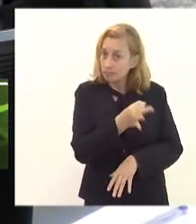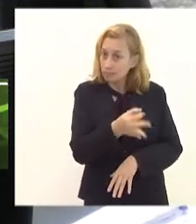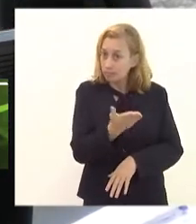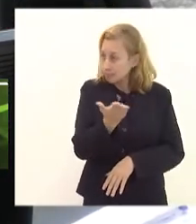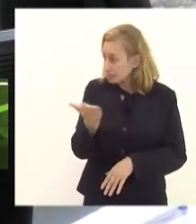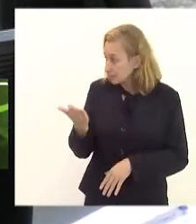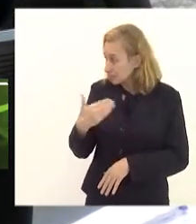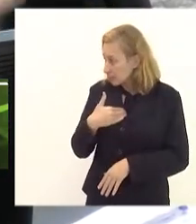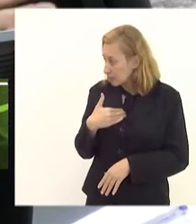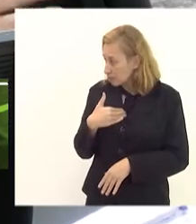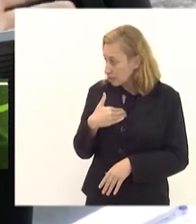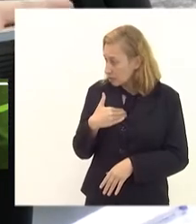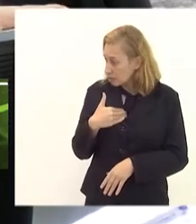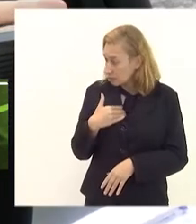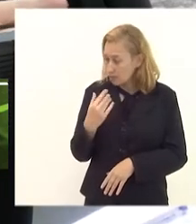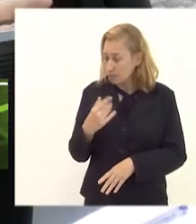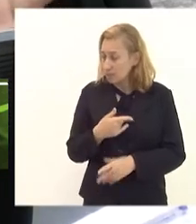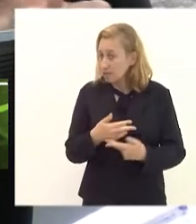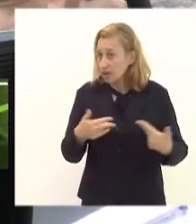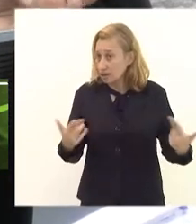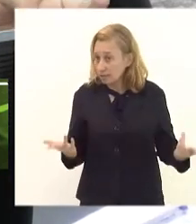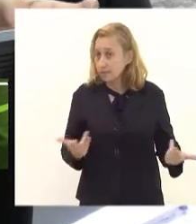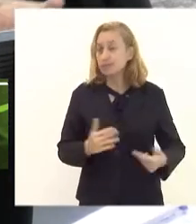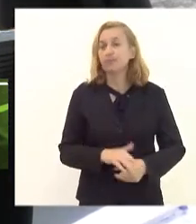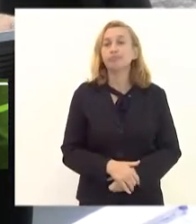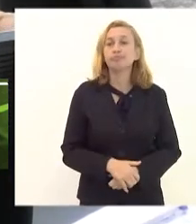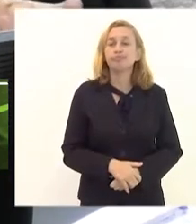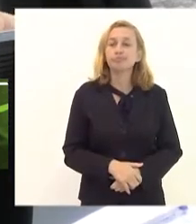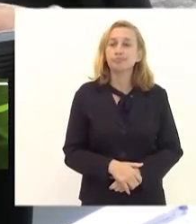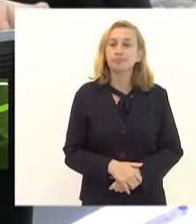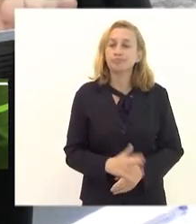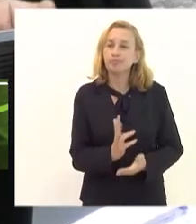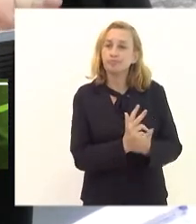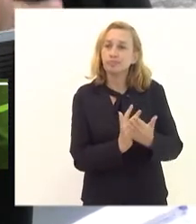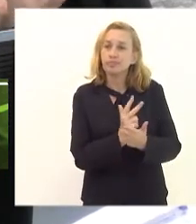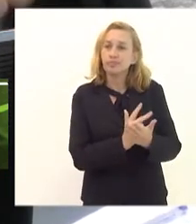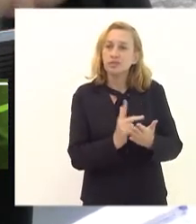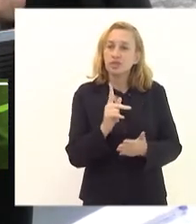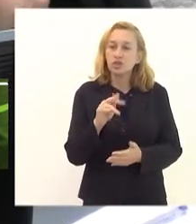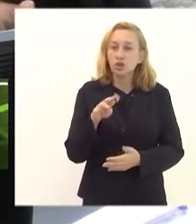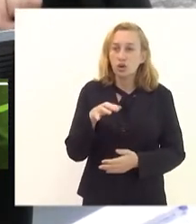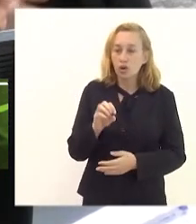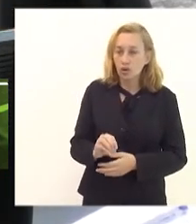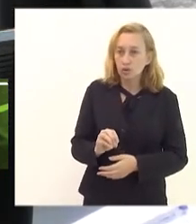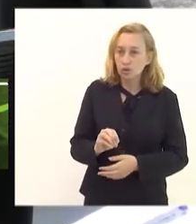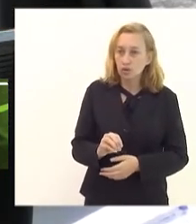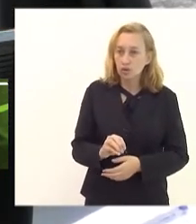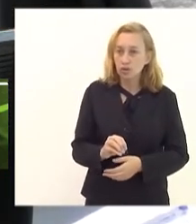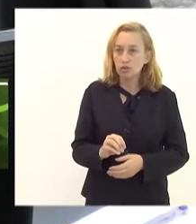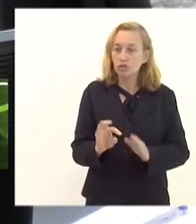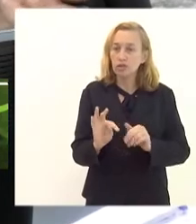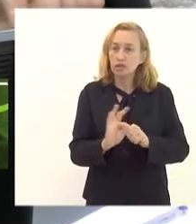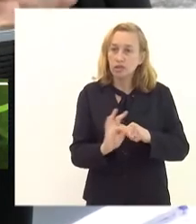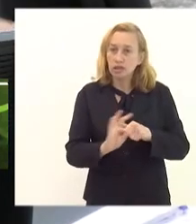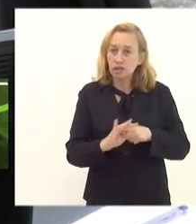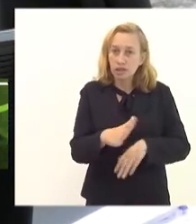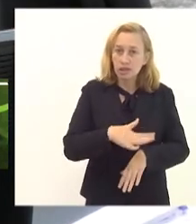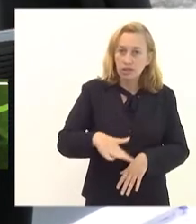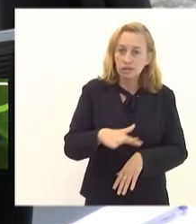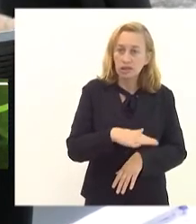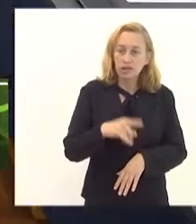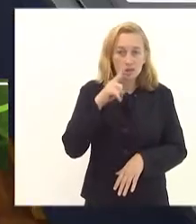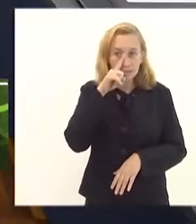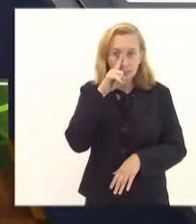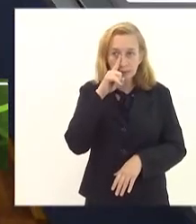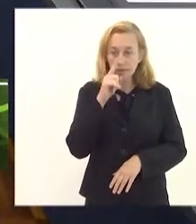para mim, para muitos. Mapeamento geológico geotécnico das áreas de risco e encosta.